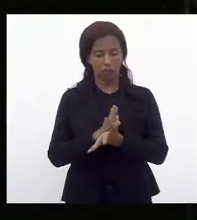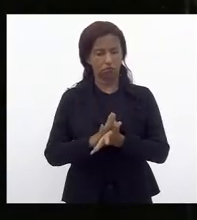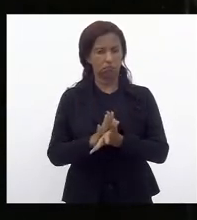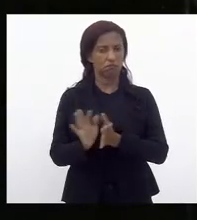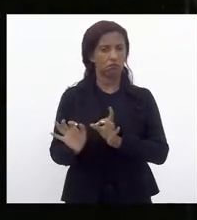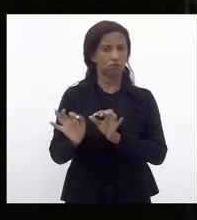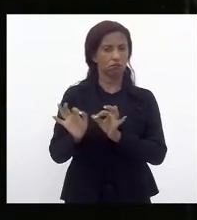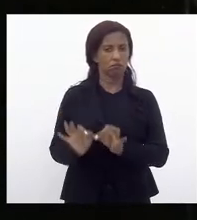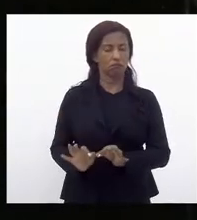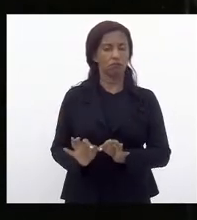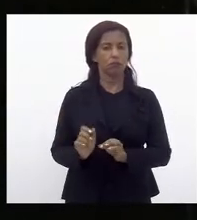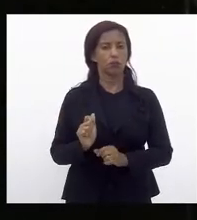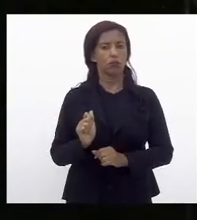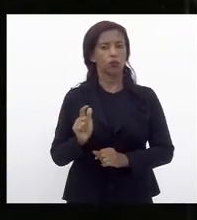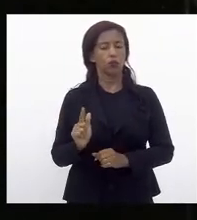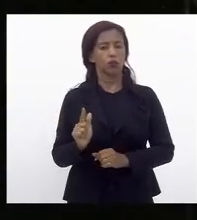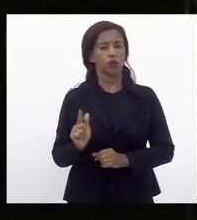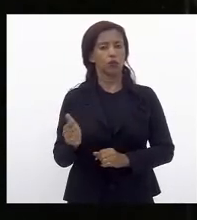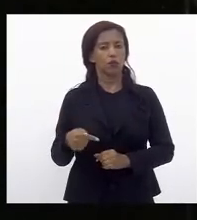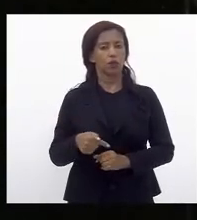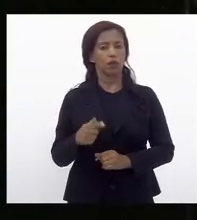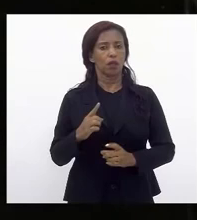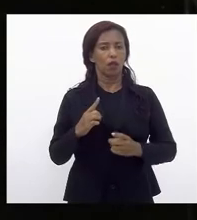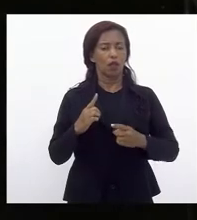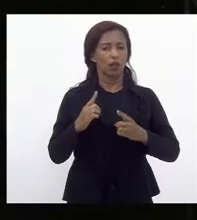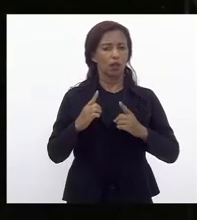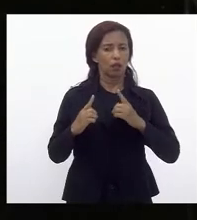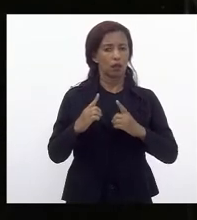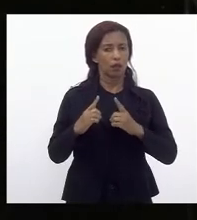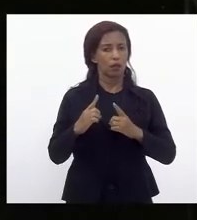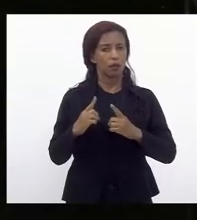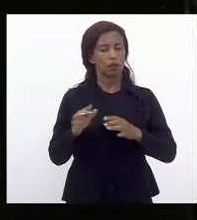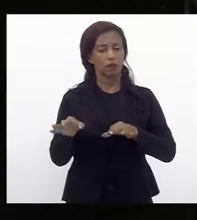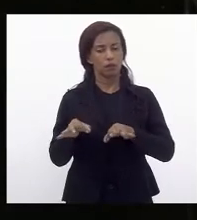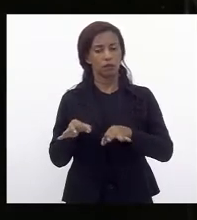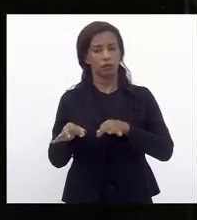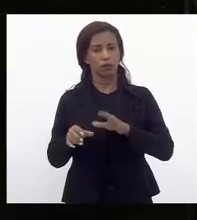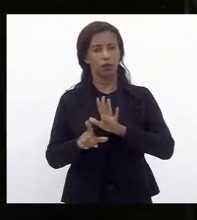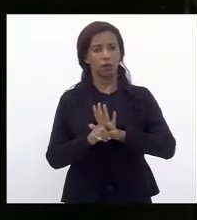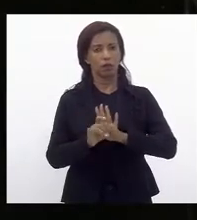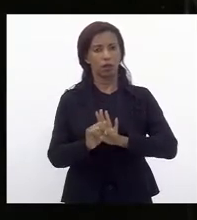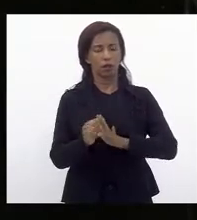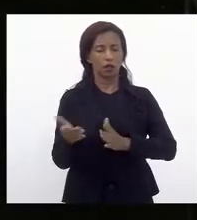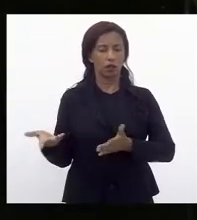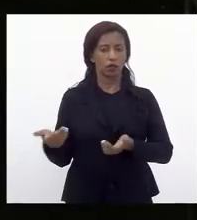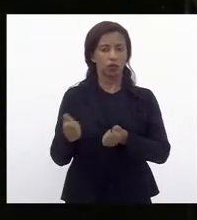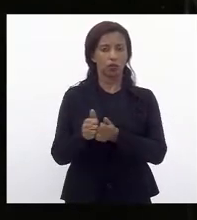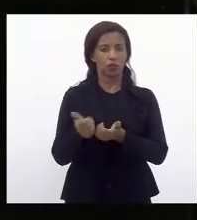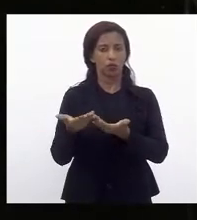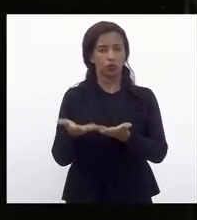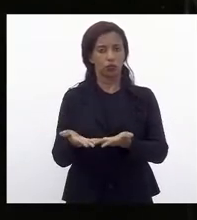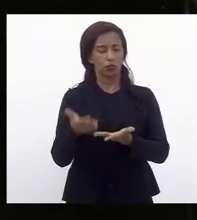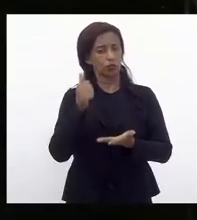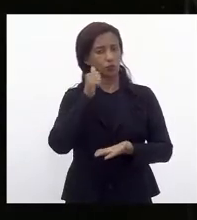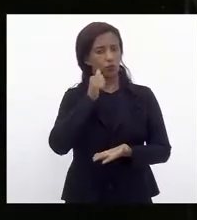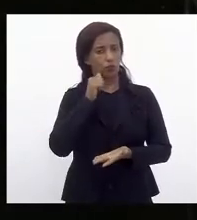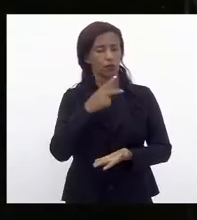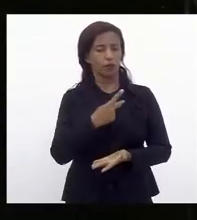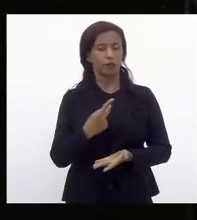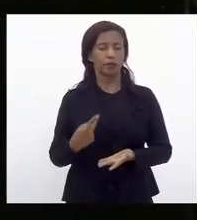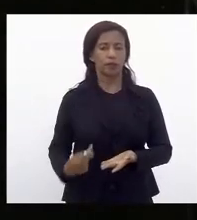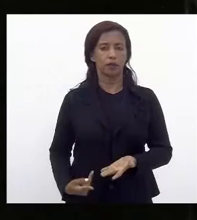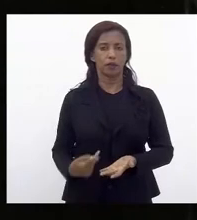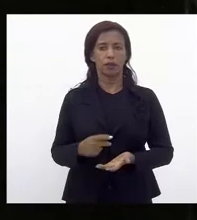justo do que a gente debater esse projeto de lei com Vossa Excelência, uma mulher